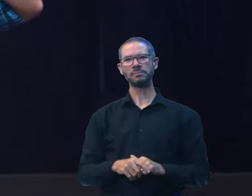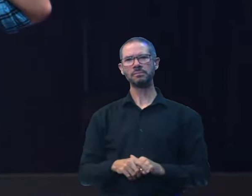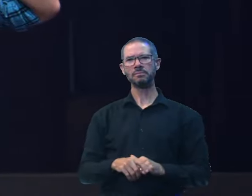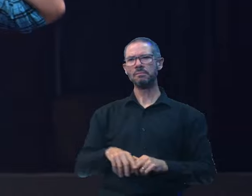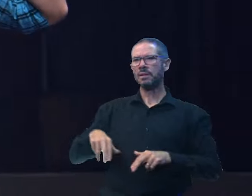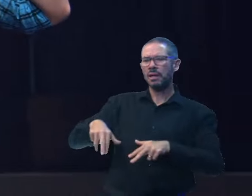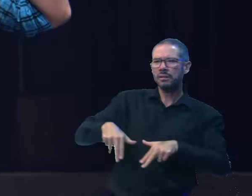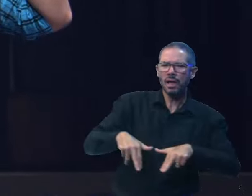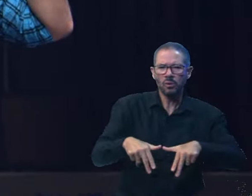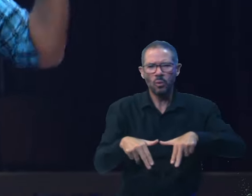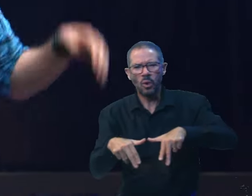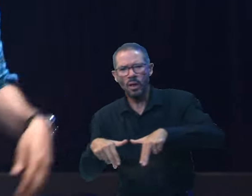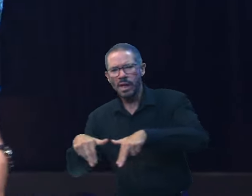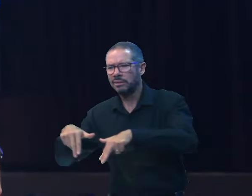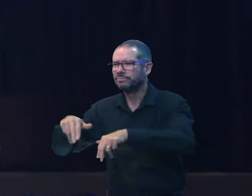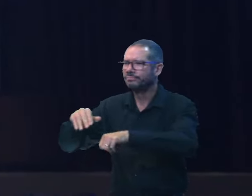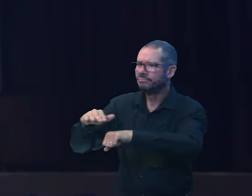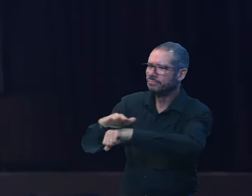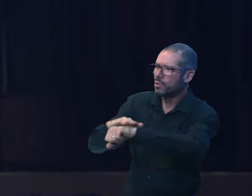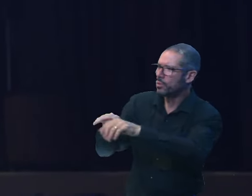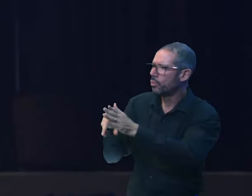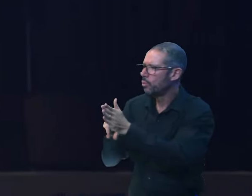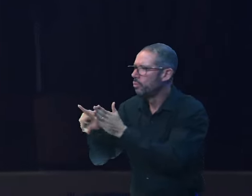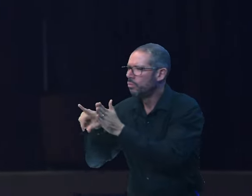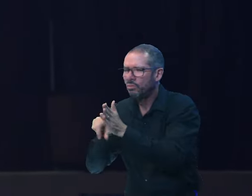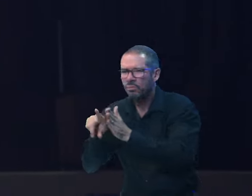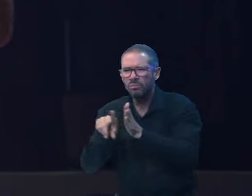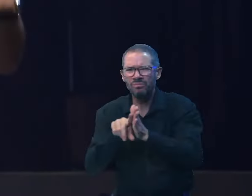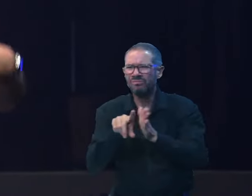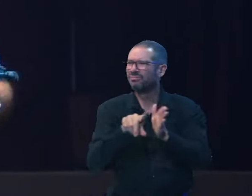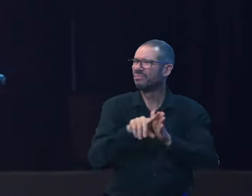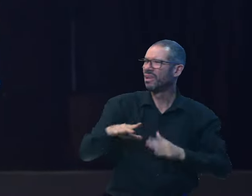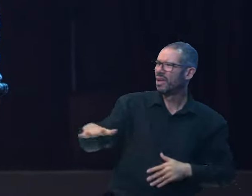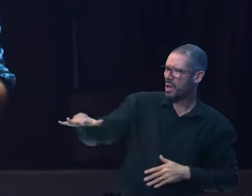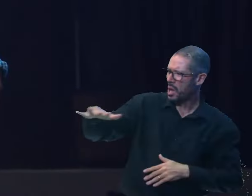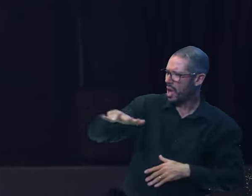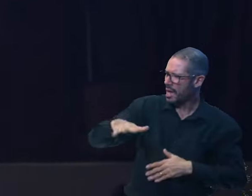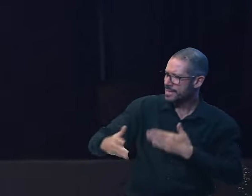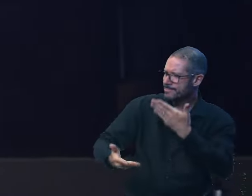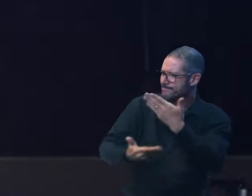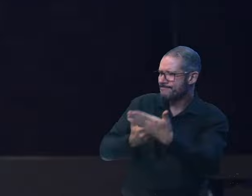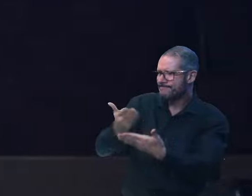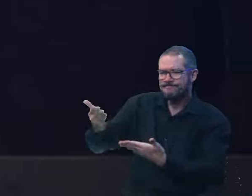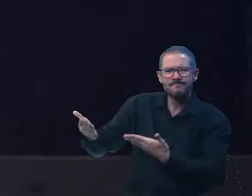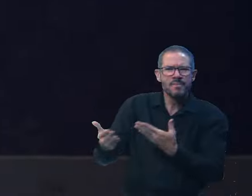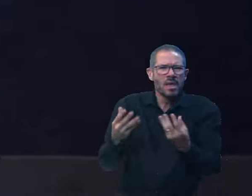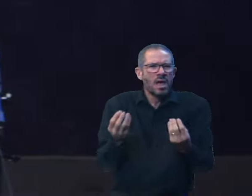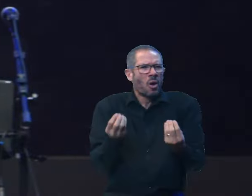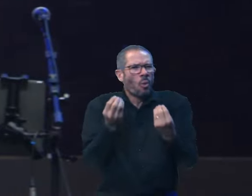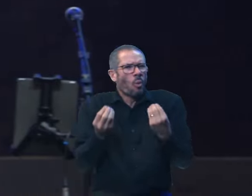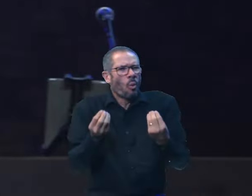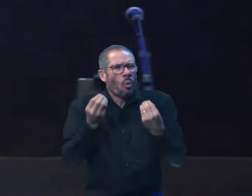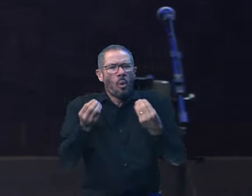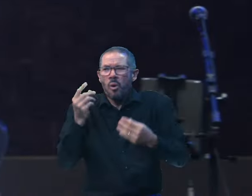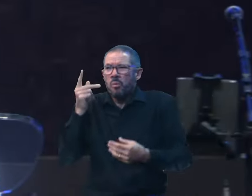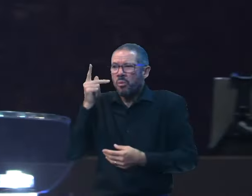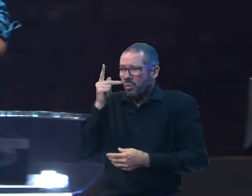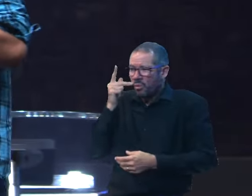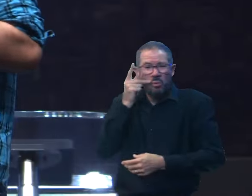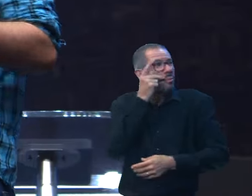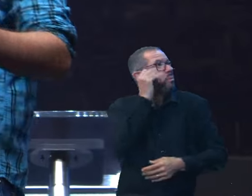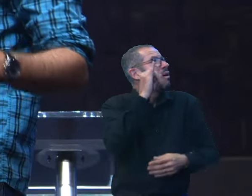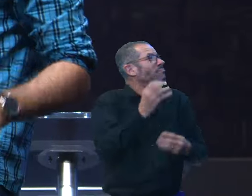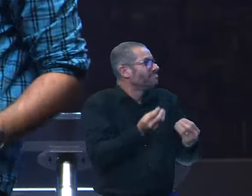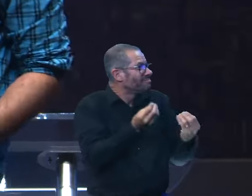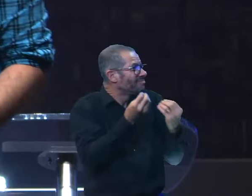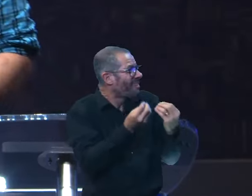gente foi andando, conversando e perguntando, e aí eles foram se envolvendo e tudo mais: mas como é que funciona, pai?